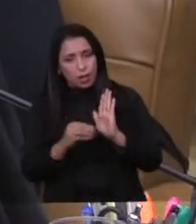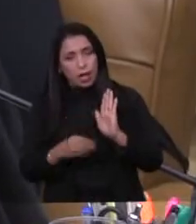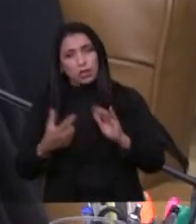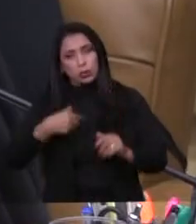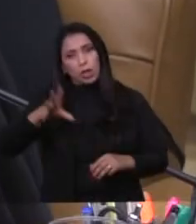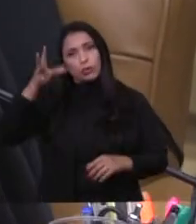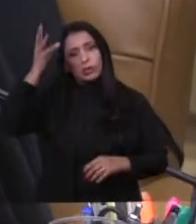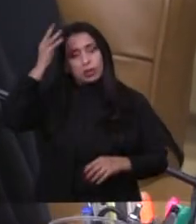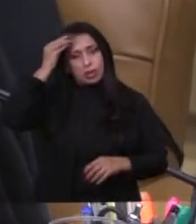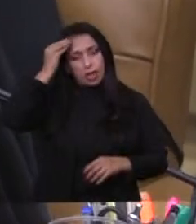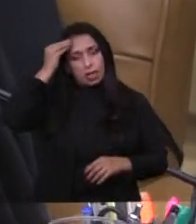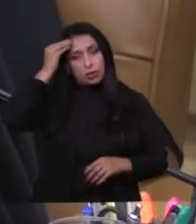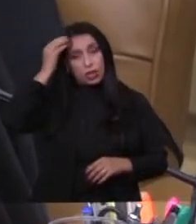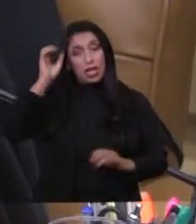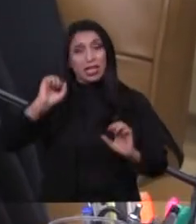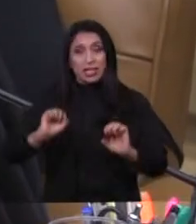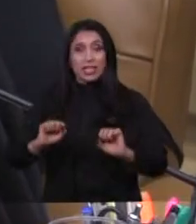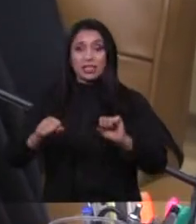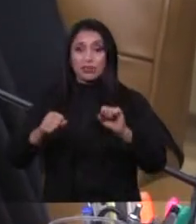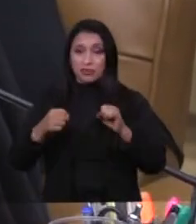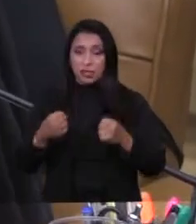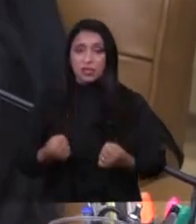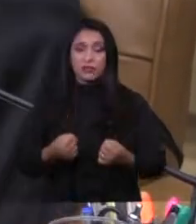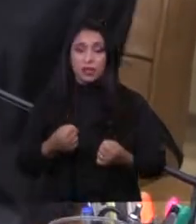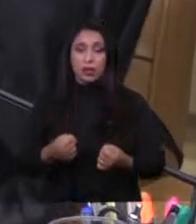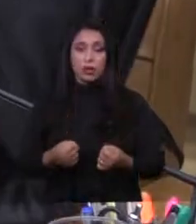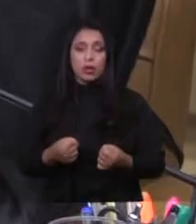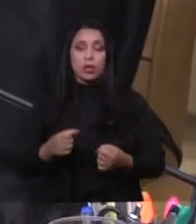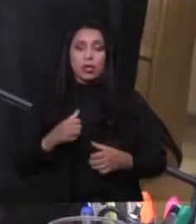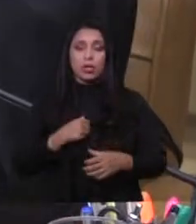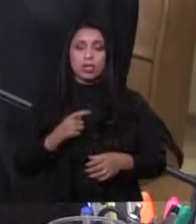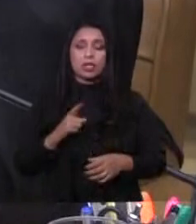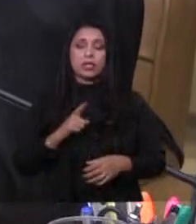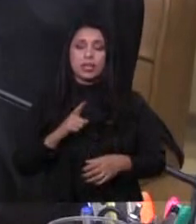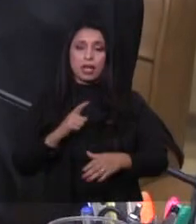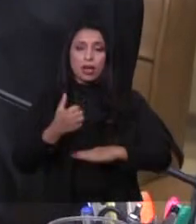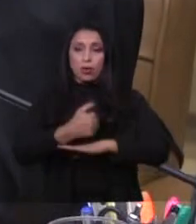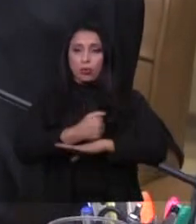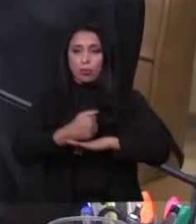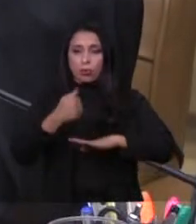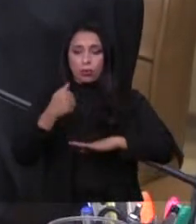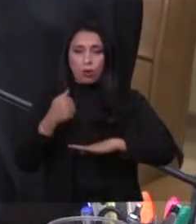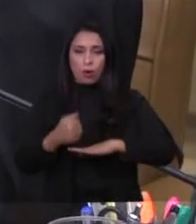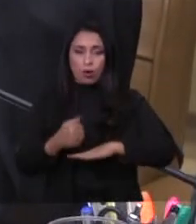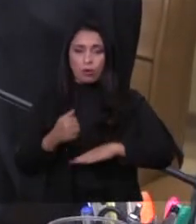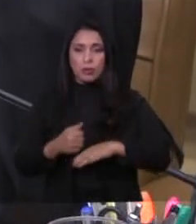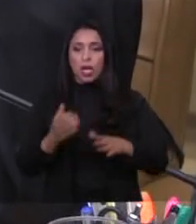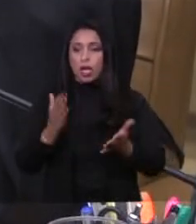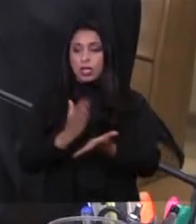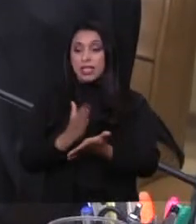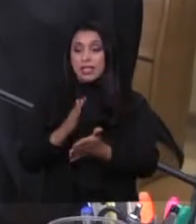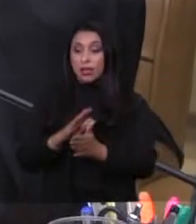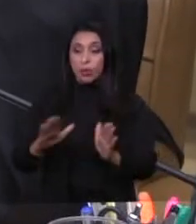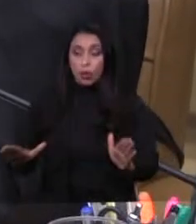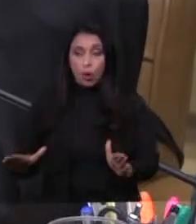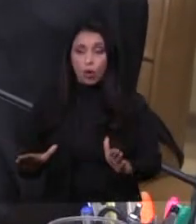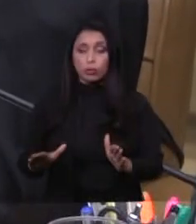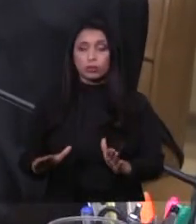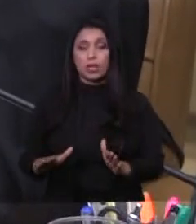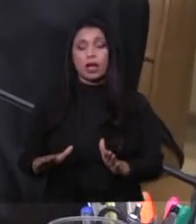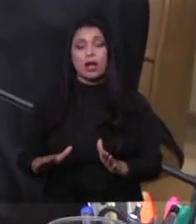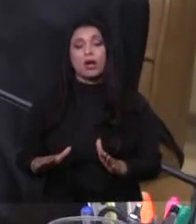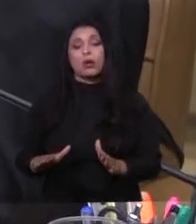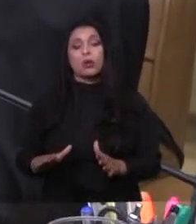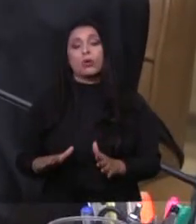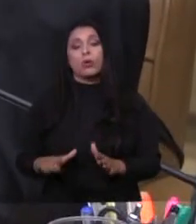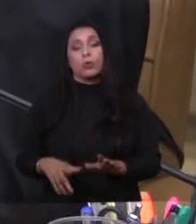entendo como colocado pela defesa que a ação de abolir o Estado Democrático de Direito, por certo, já contém, por lógica,